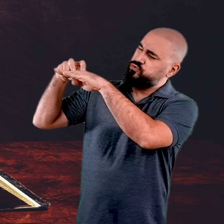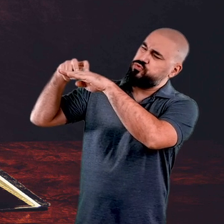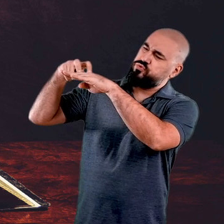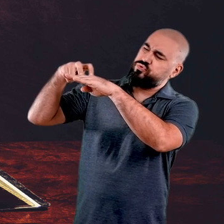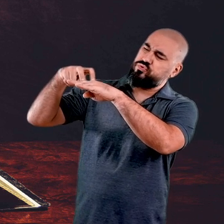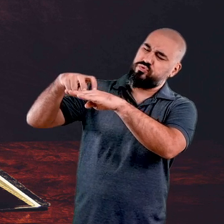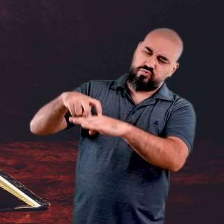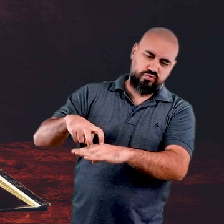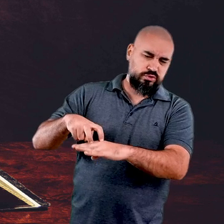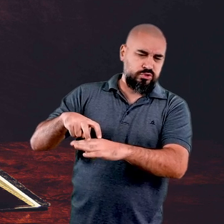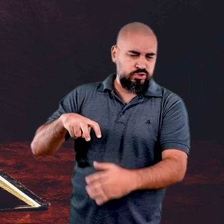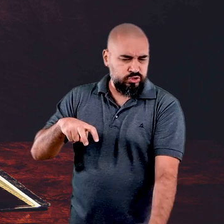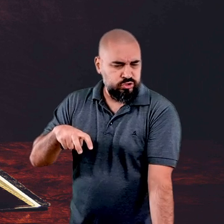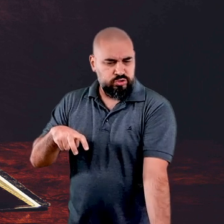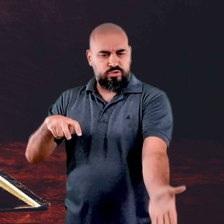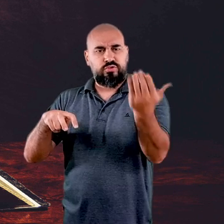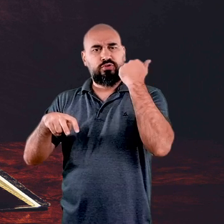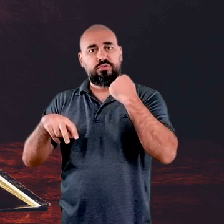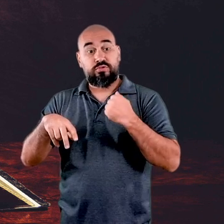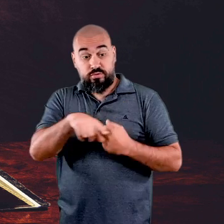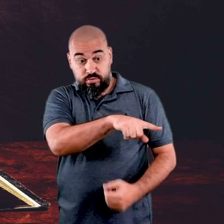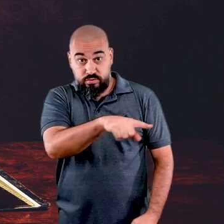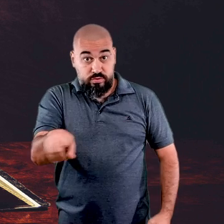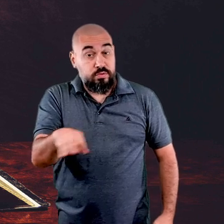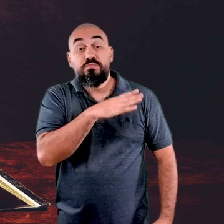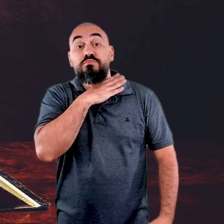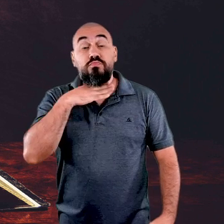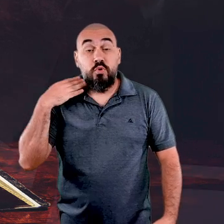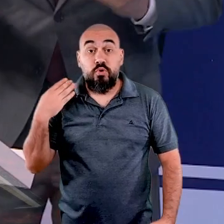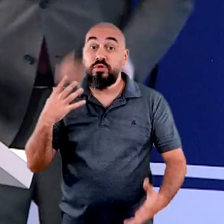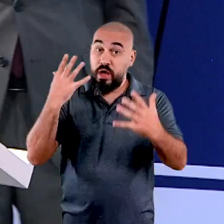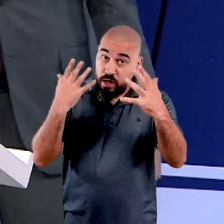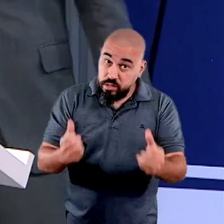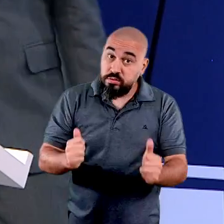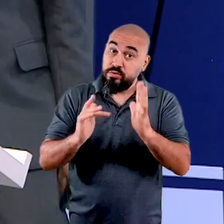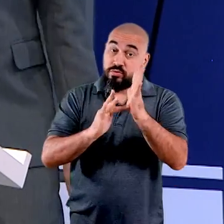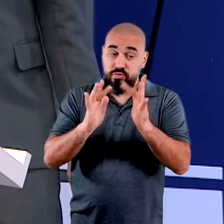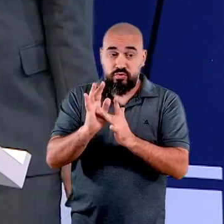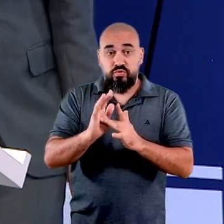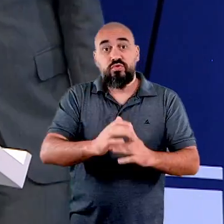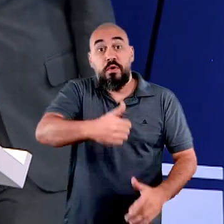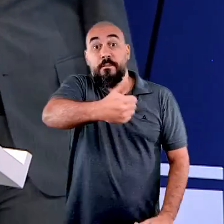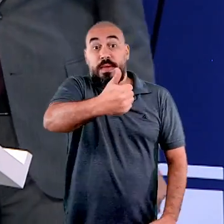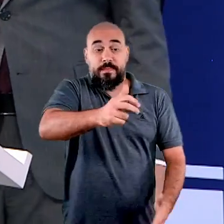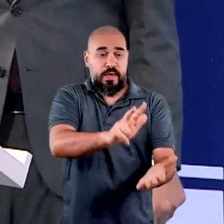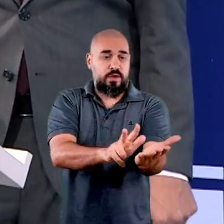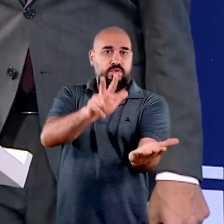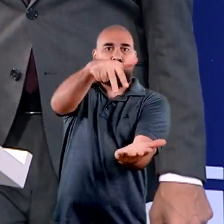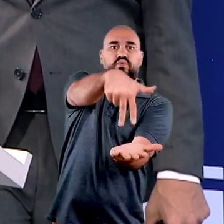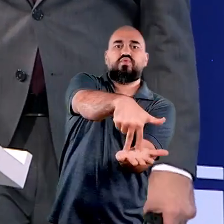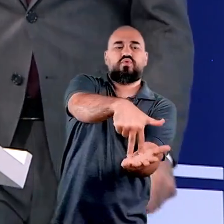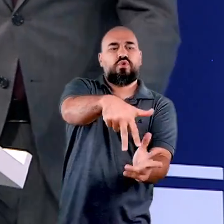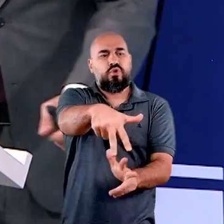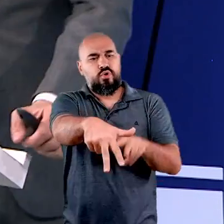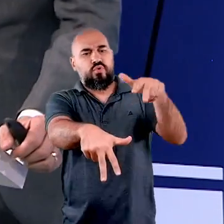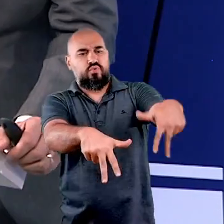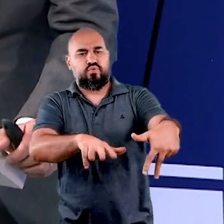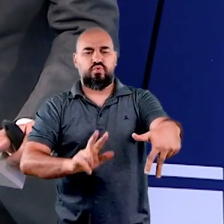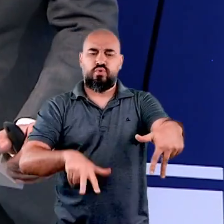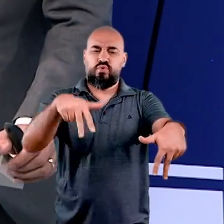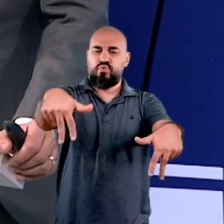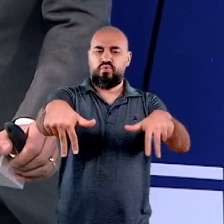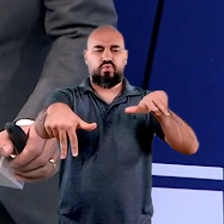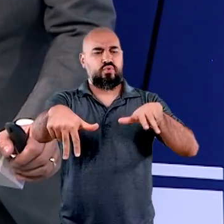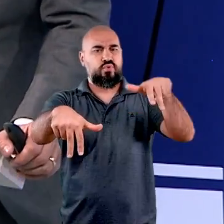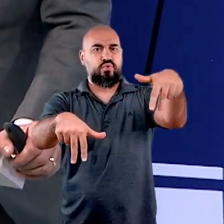e os mortos em Cristo ressuscitarão primeiro. Neste verso, está claro para